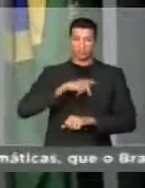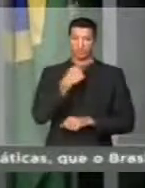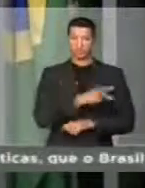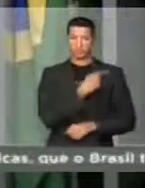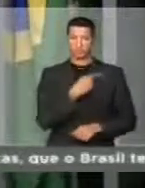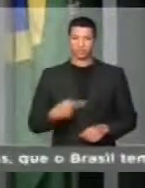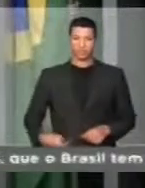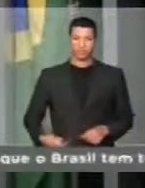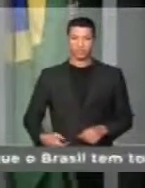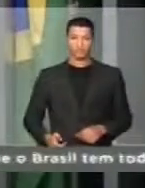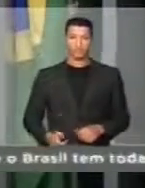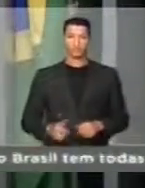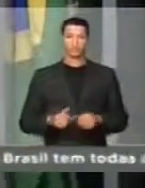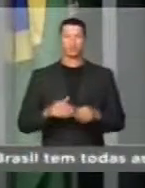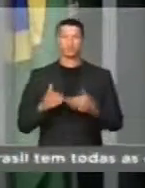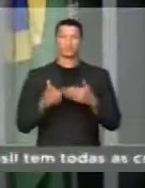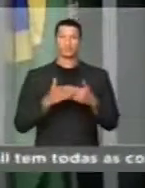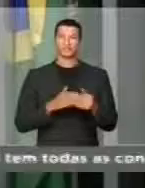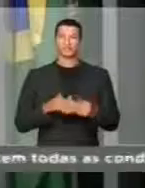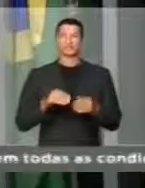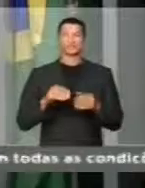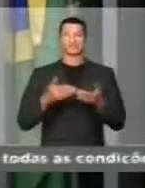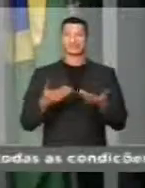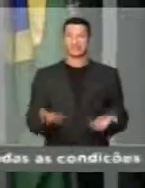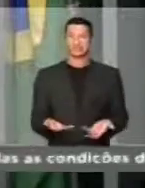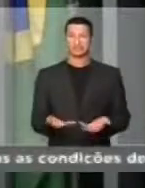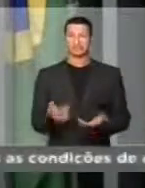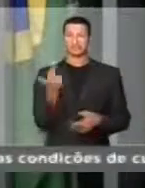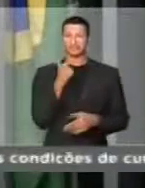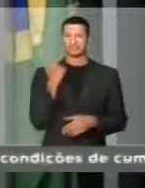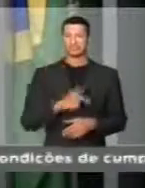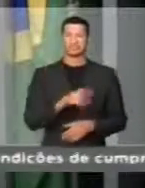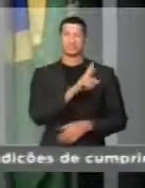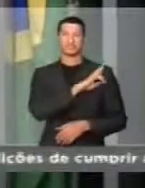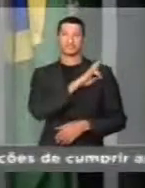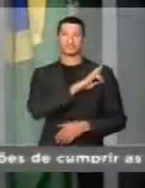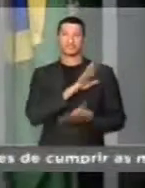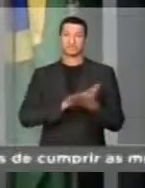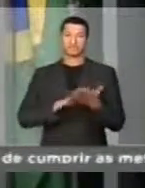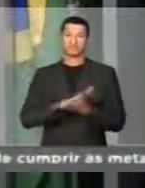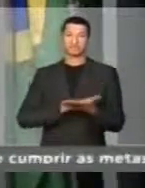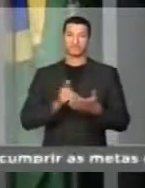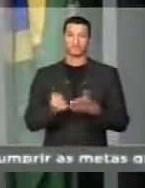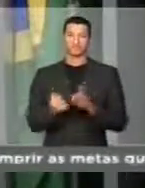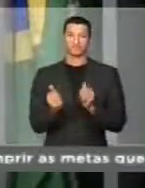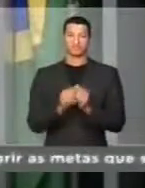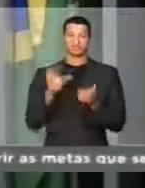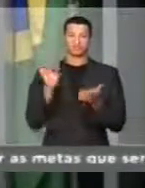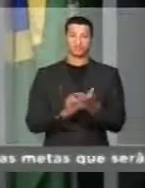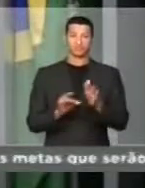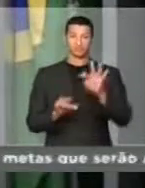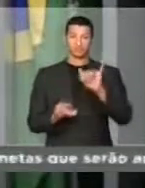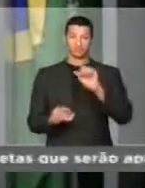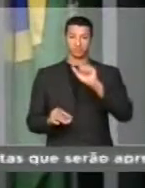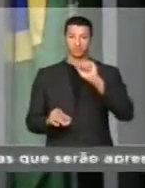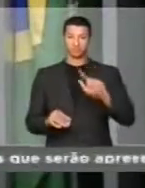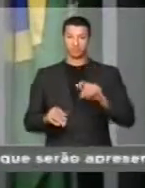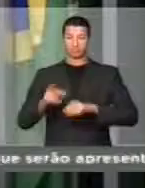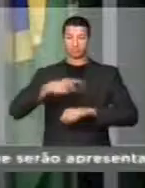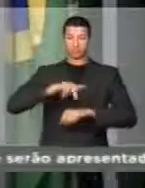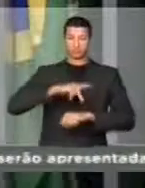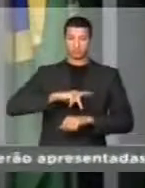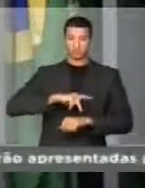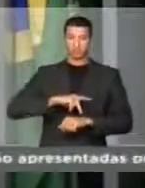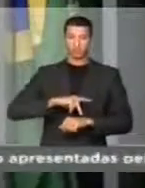a presidente, de maneira desbragada, sem nenhuma responsabilidade com a realidade fiscal desse